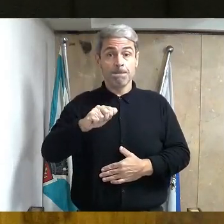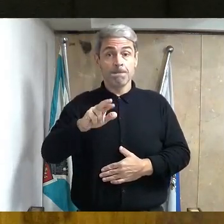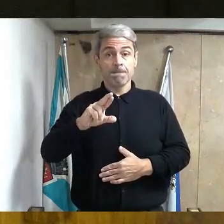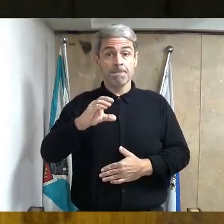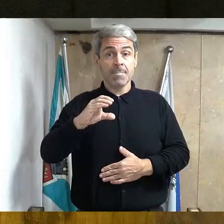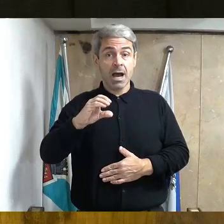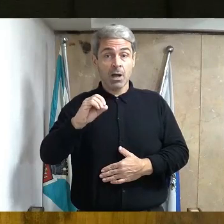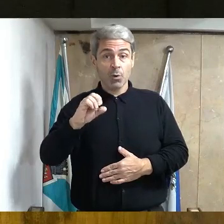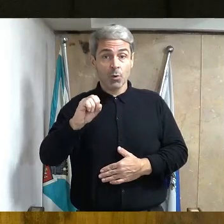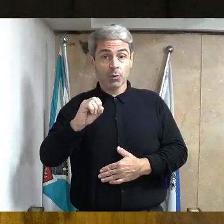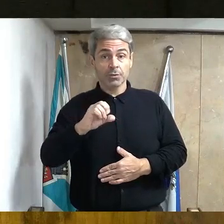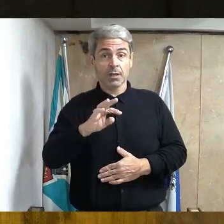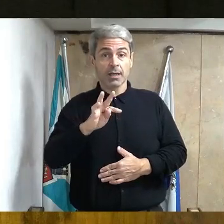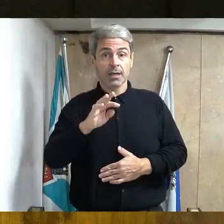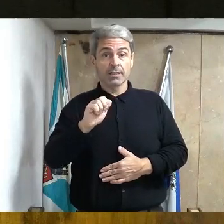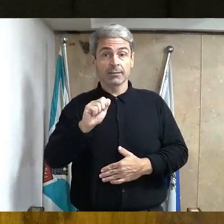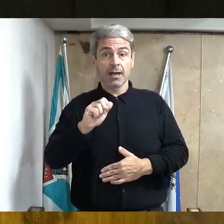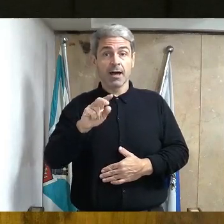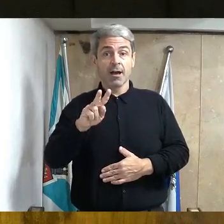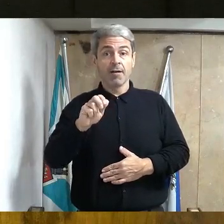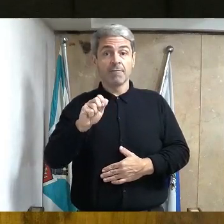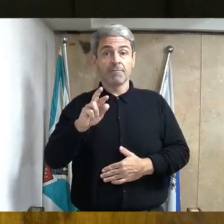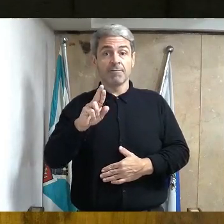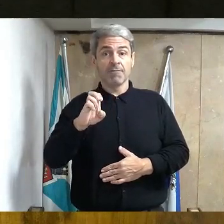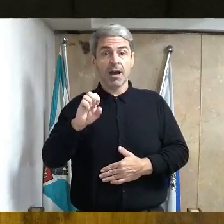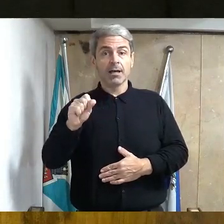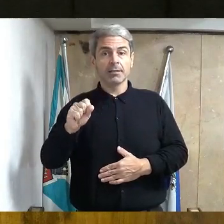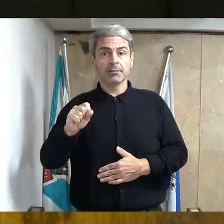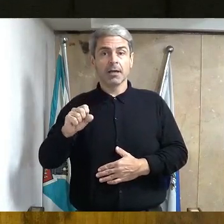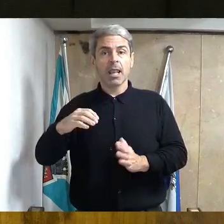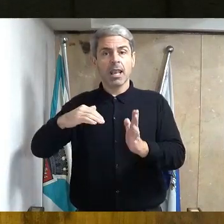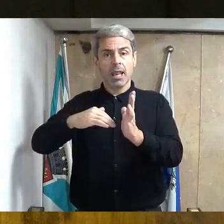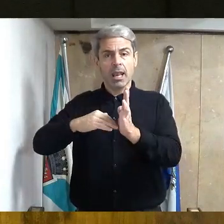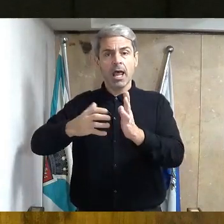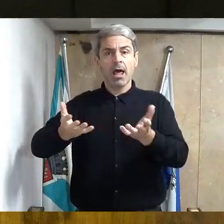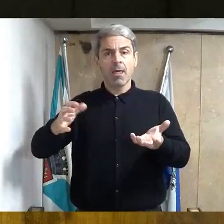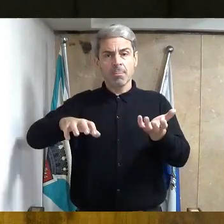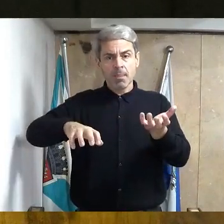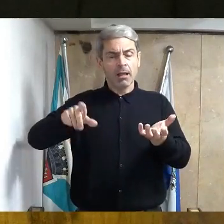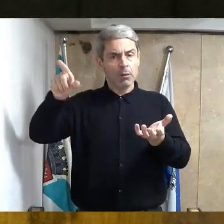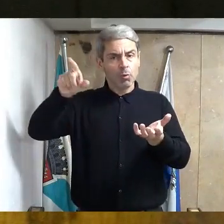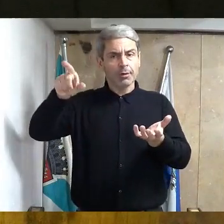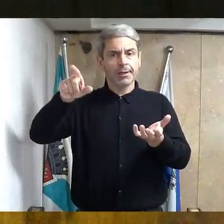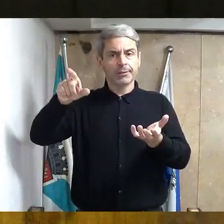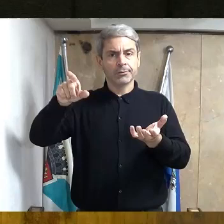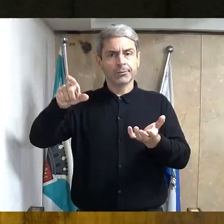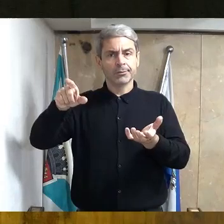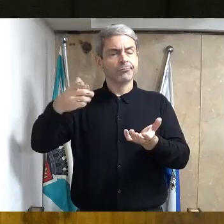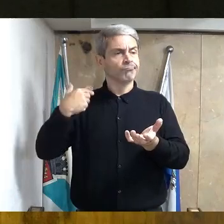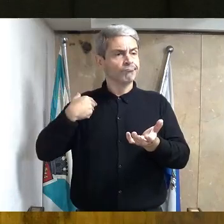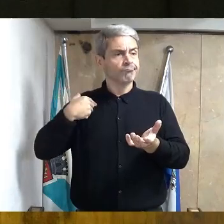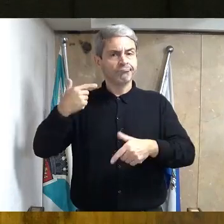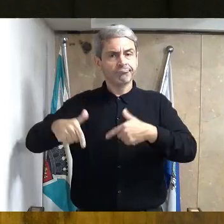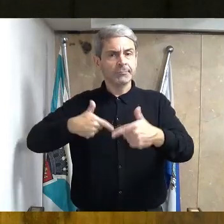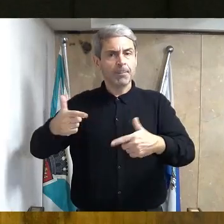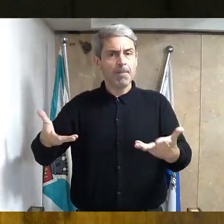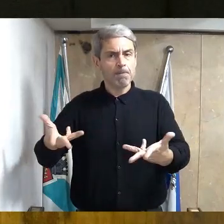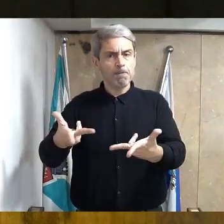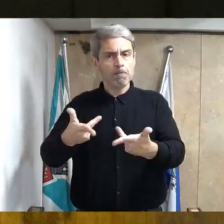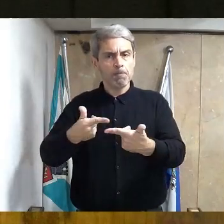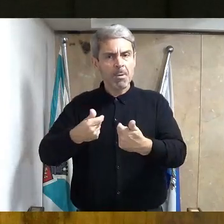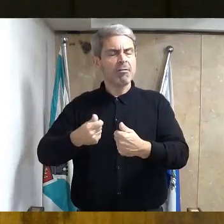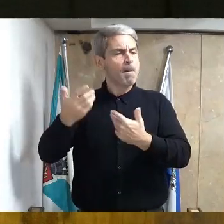desempenhando uma boa legislatura na Câmara Federal nesses 100 dias, e também parabenizá-lo pela